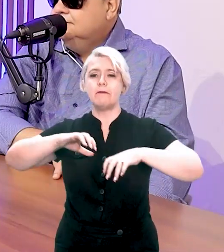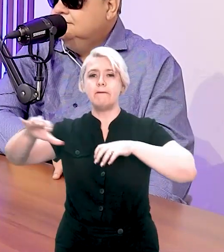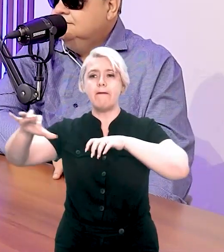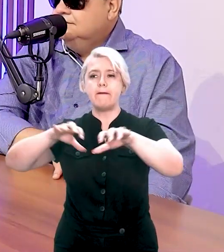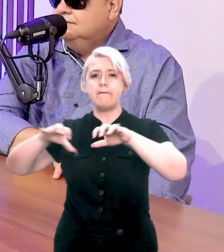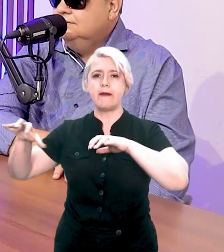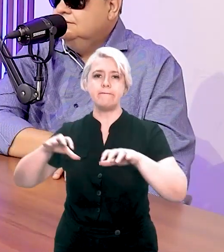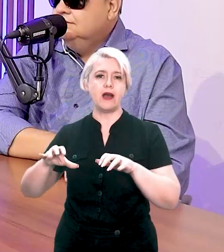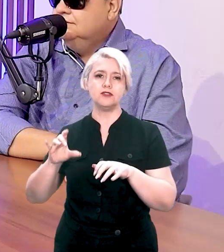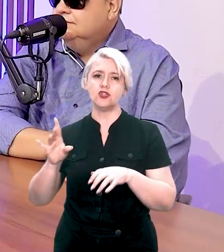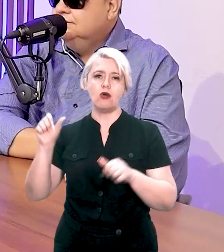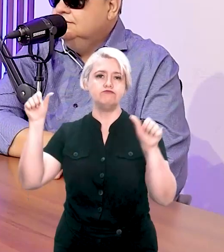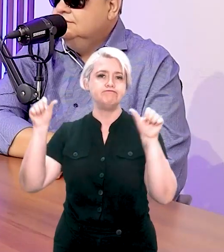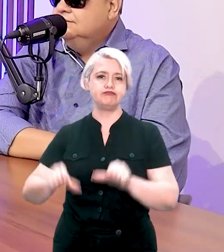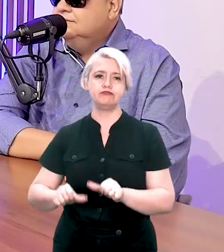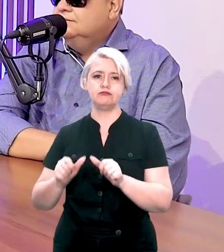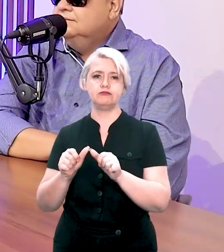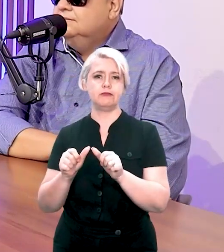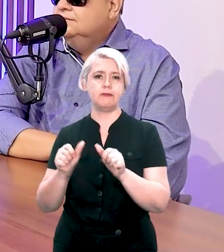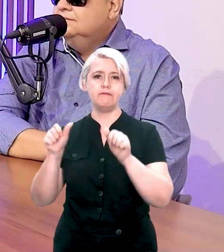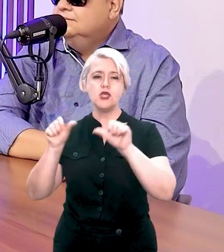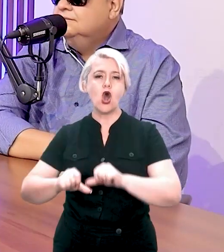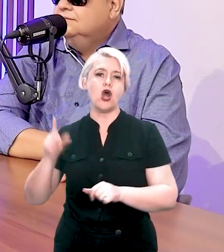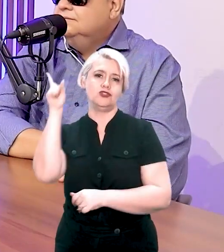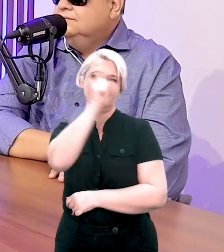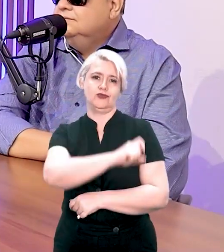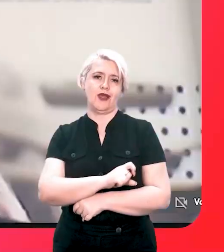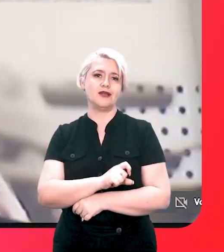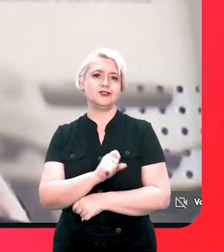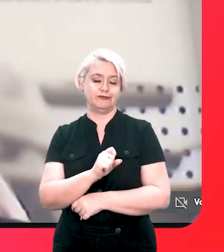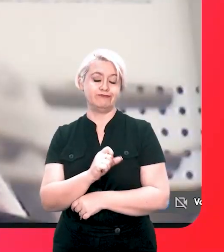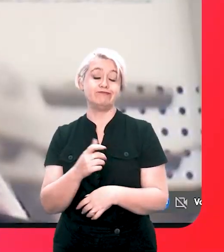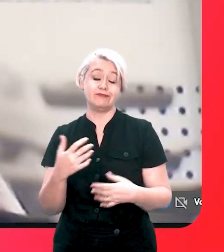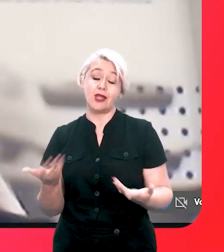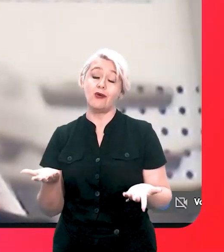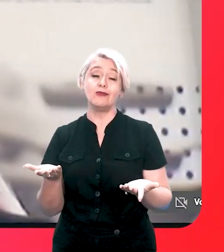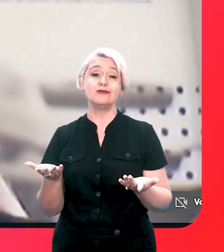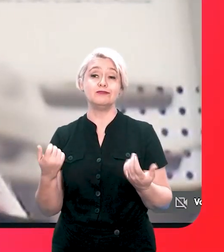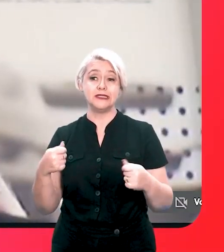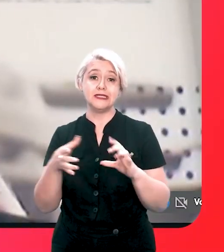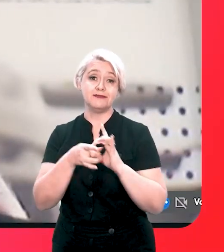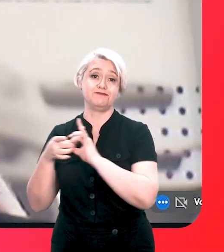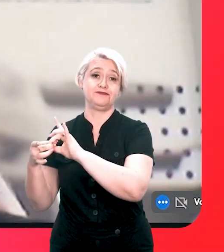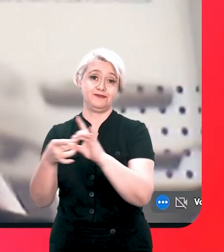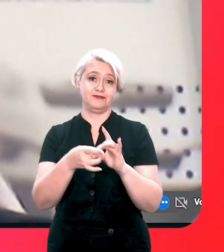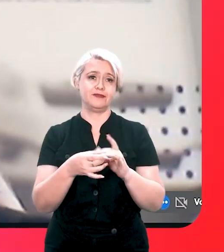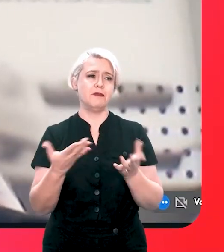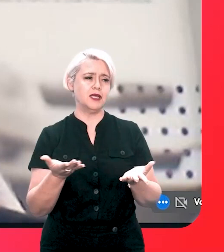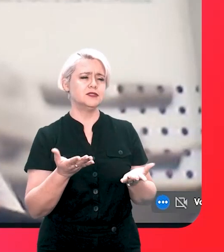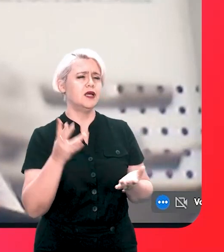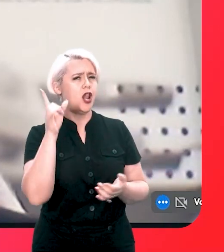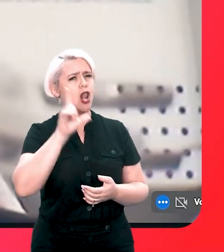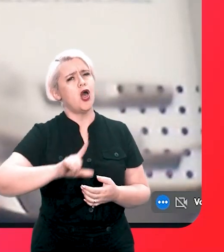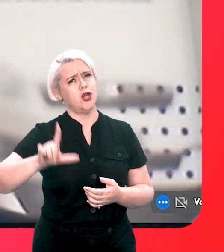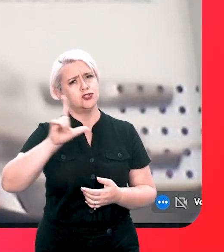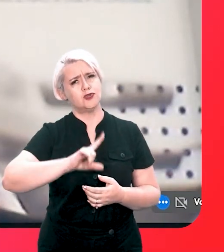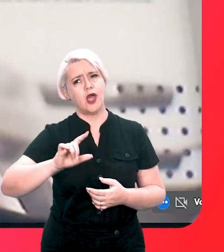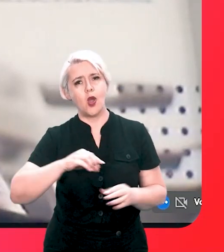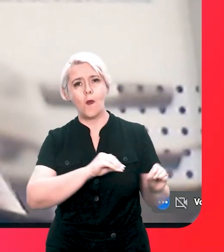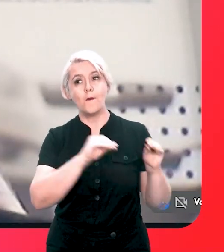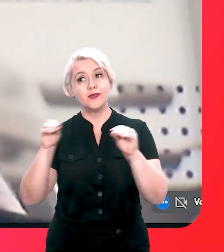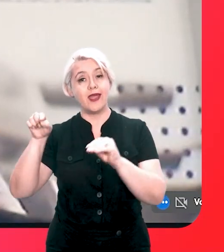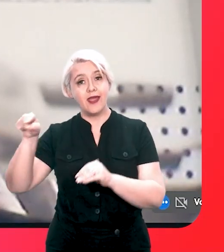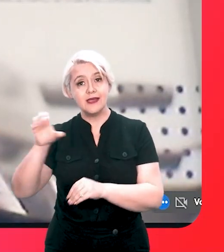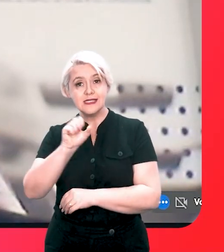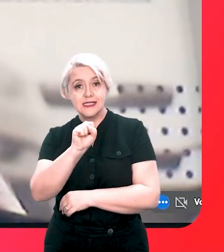só vai aumentar essas dificuldades, né? Então... mas, claro, o clima era